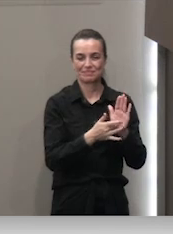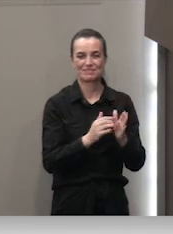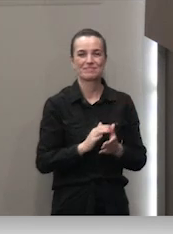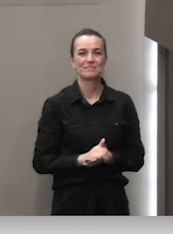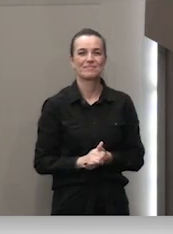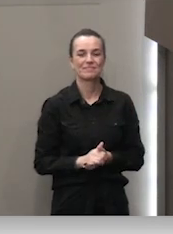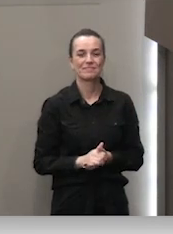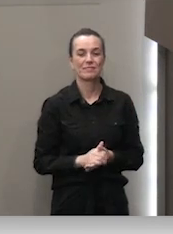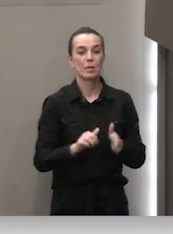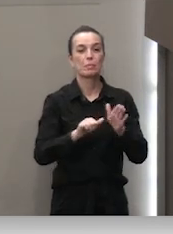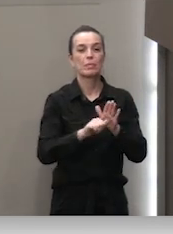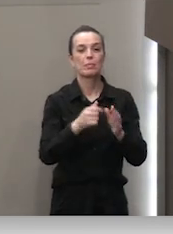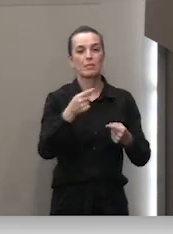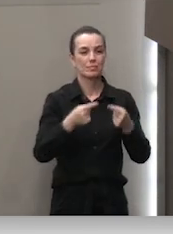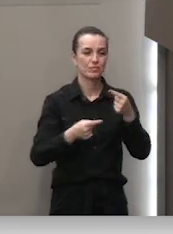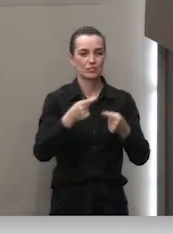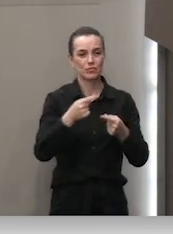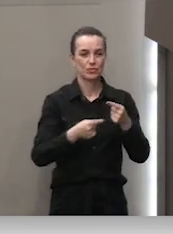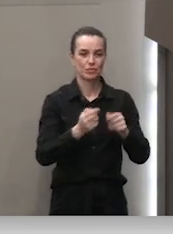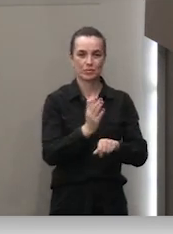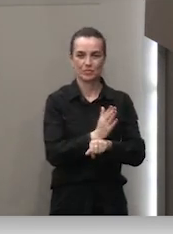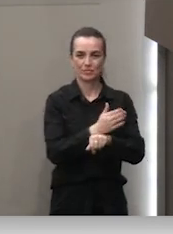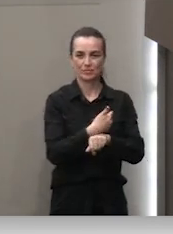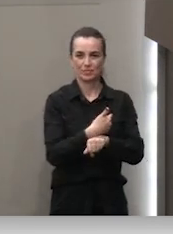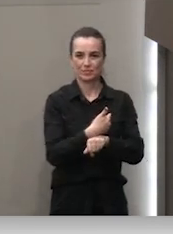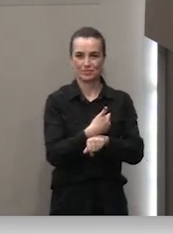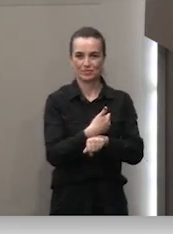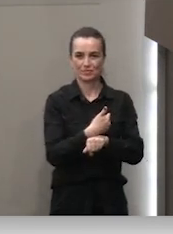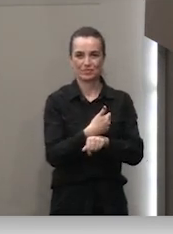Em primeira discussão prévia.